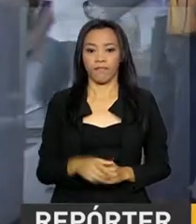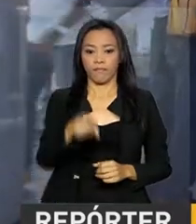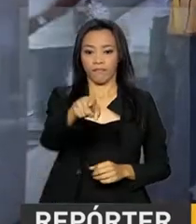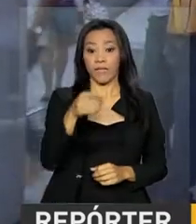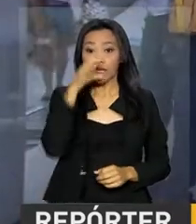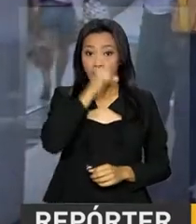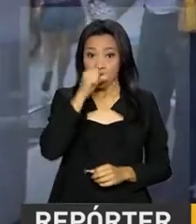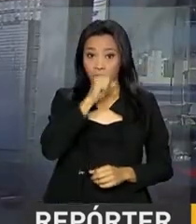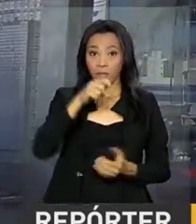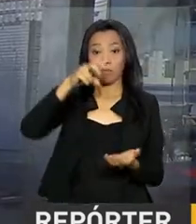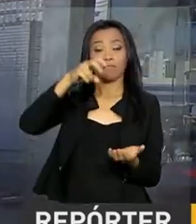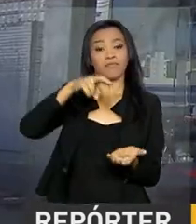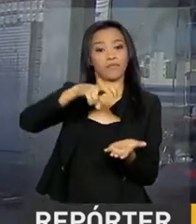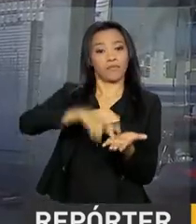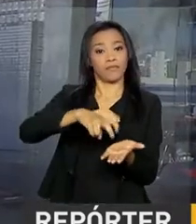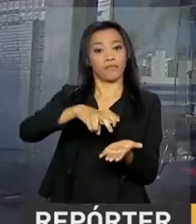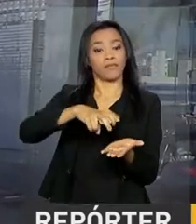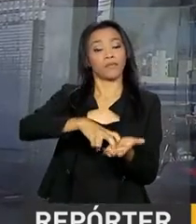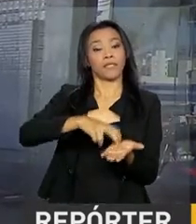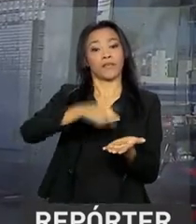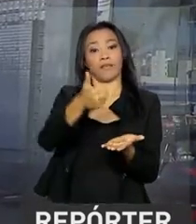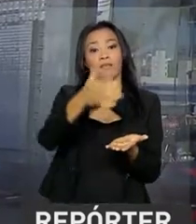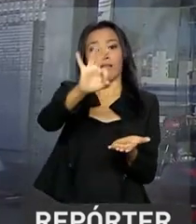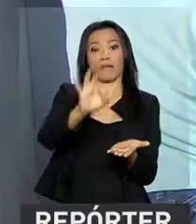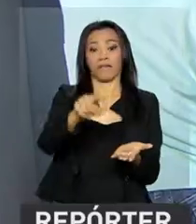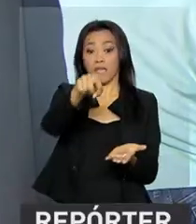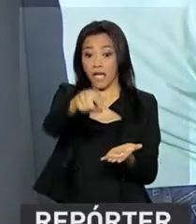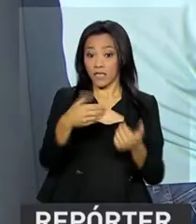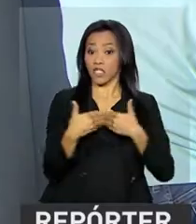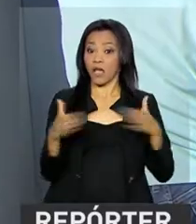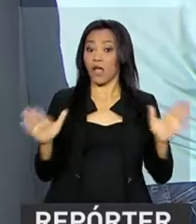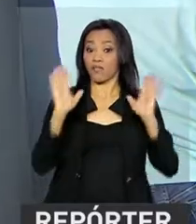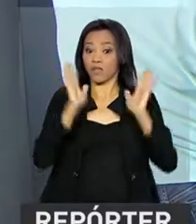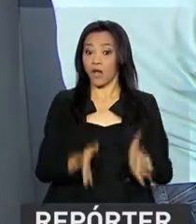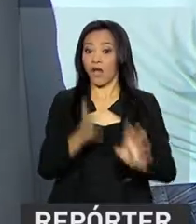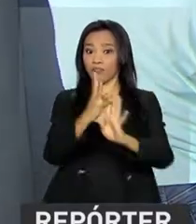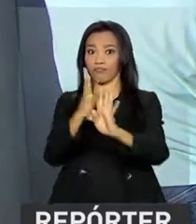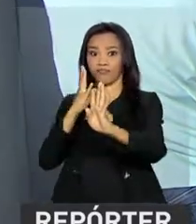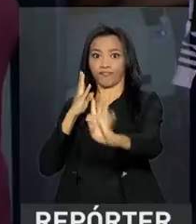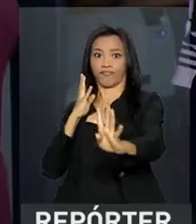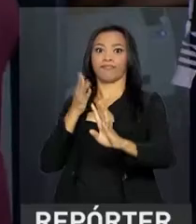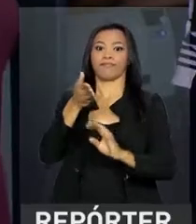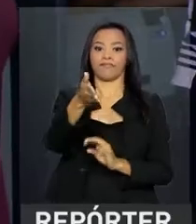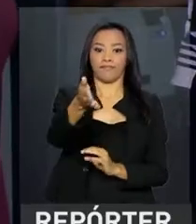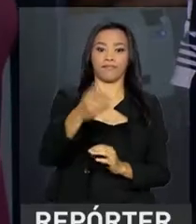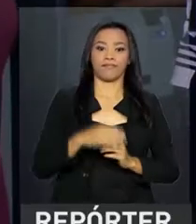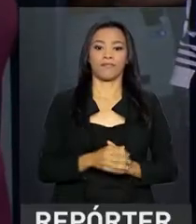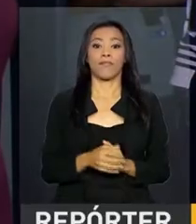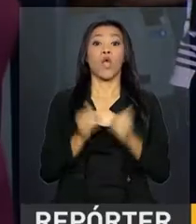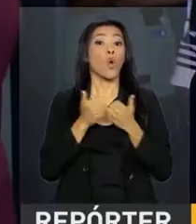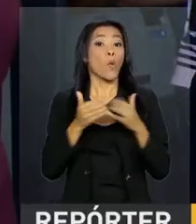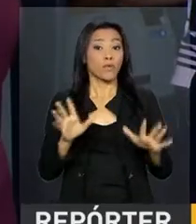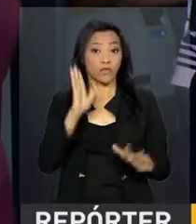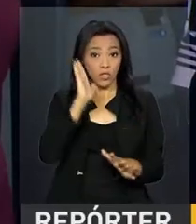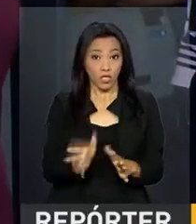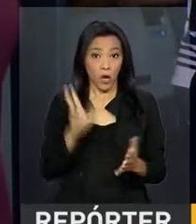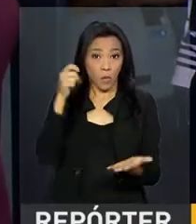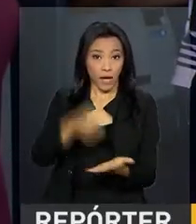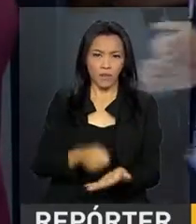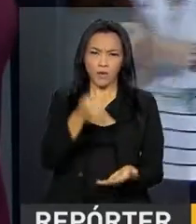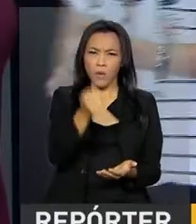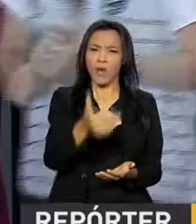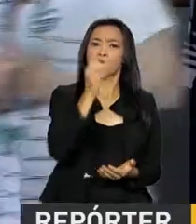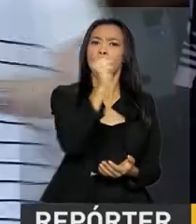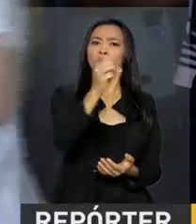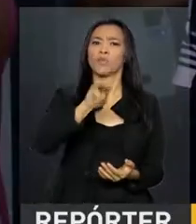sábado, 10 da manhã. E essa agência da Caixa Econômica em Brasília já estava assim, lotada. É que começou o pagamento para quase 8 milhões